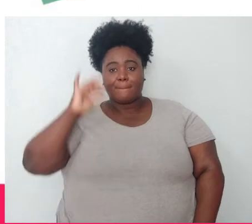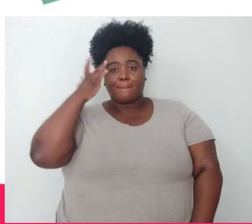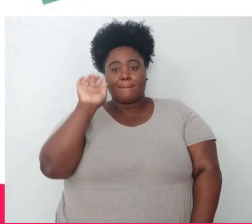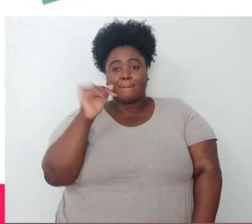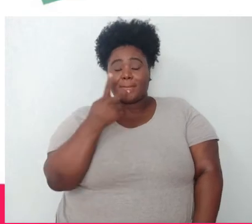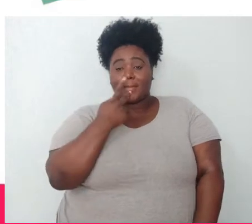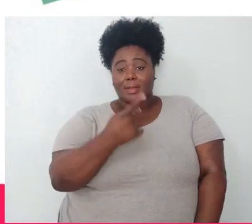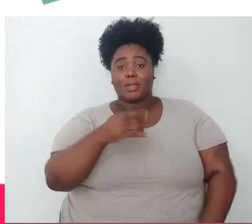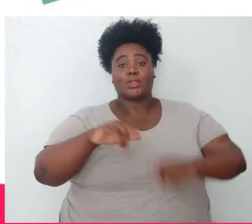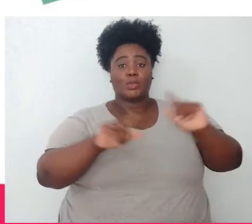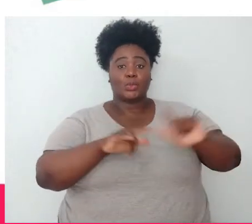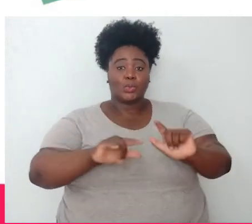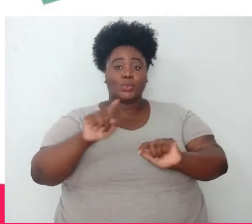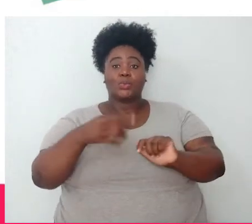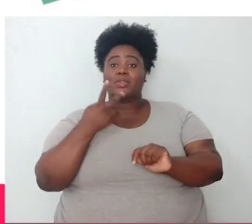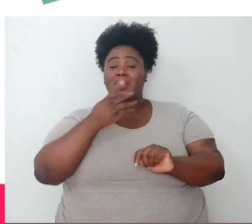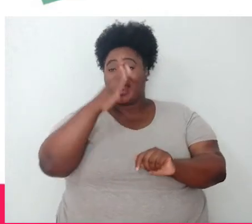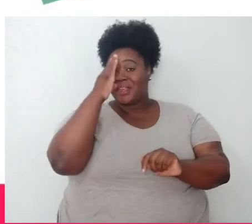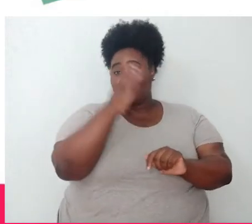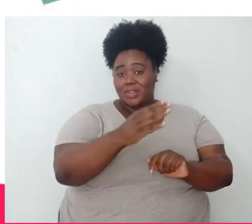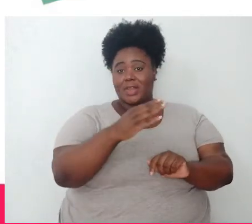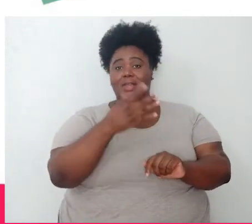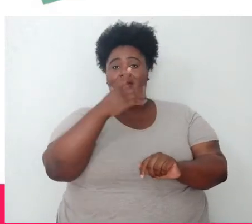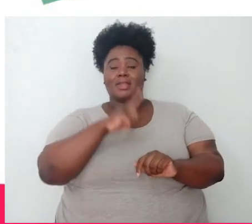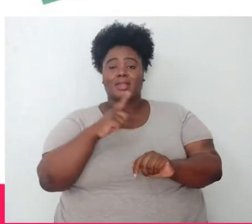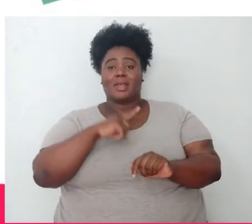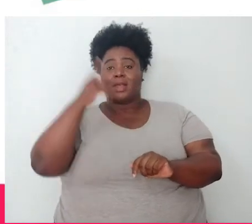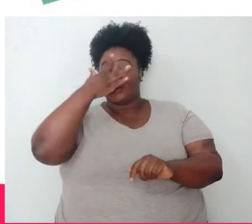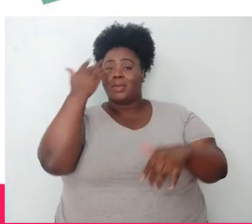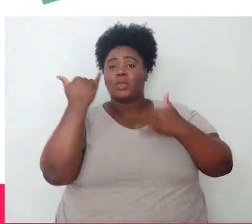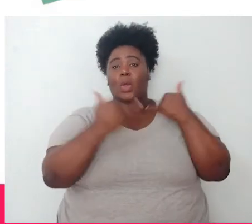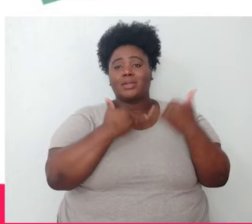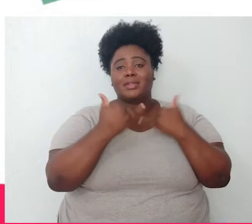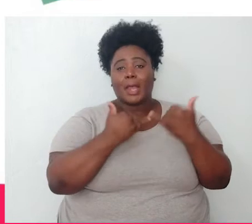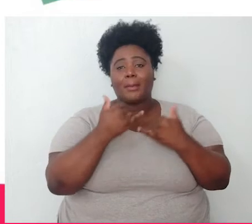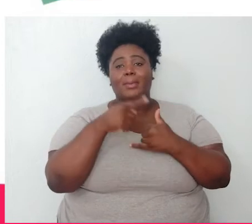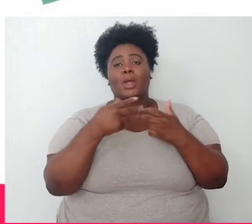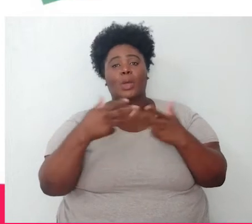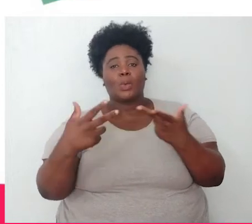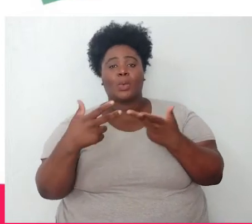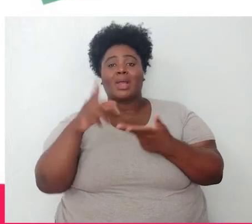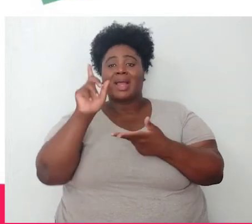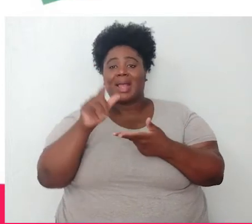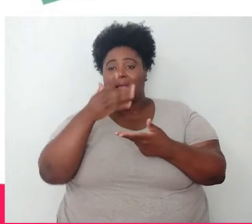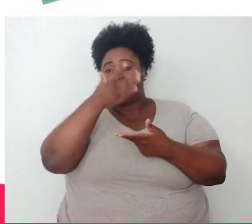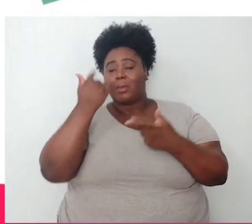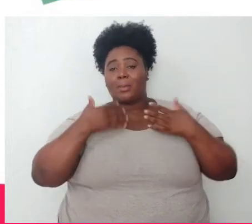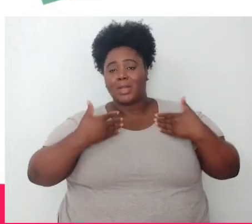que o trabalho levanta são muito diretas, né? Tem pessoas que brincam muito com essa questão de ter uma pessoa